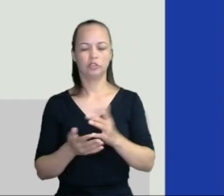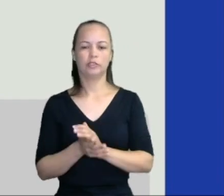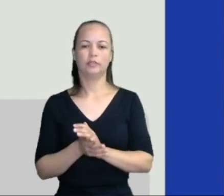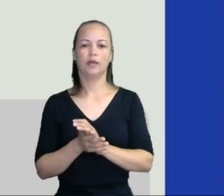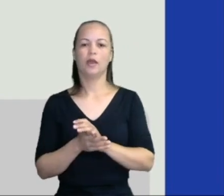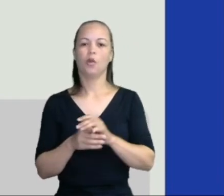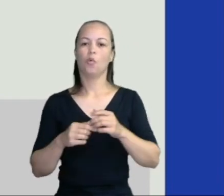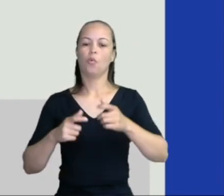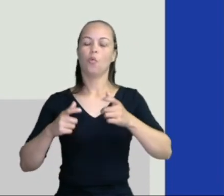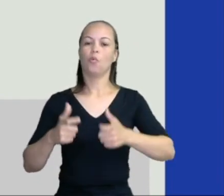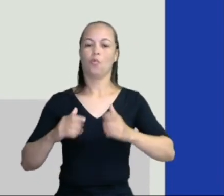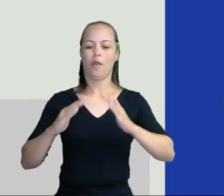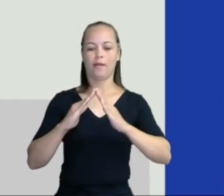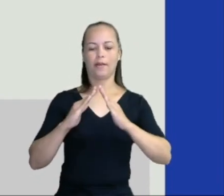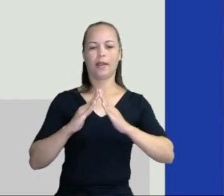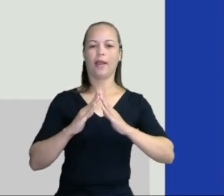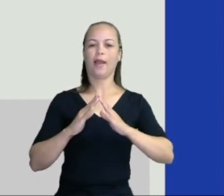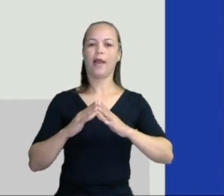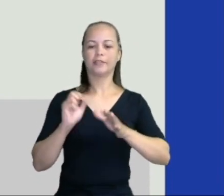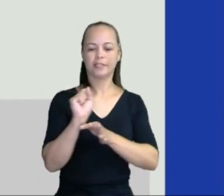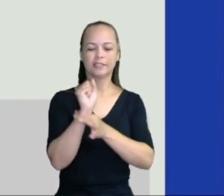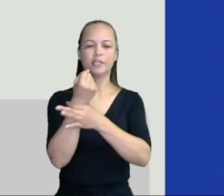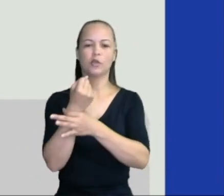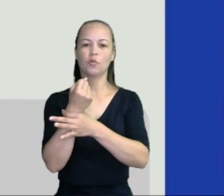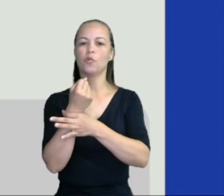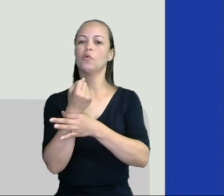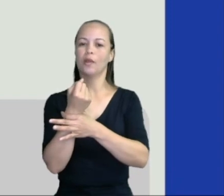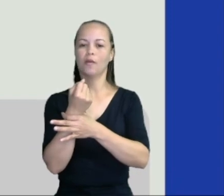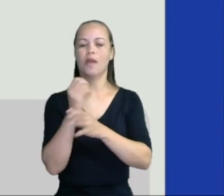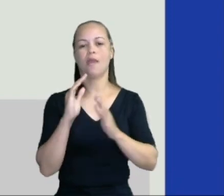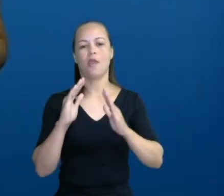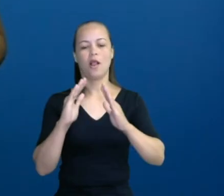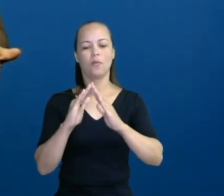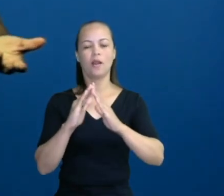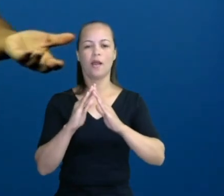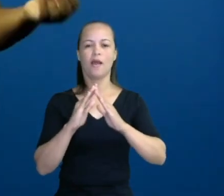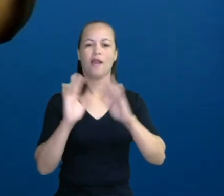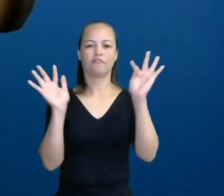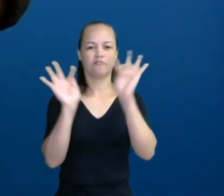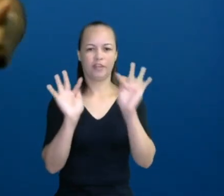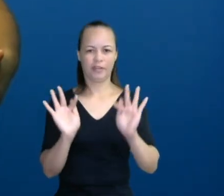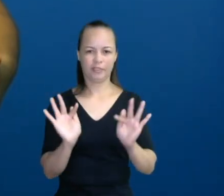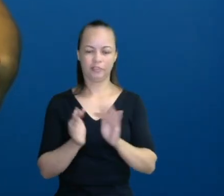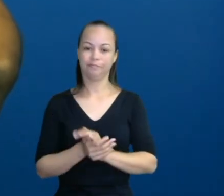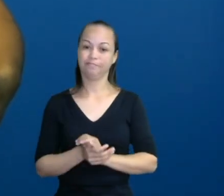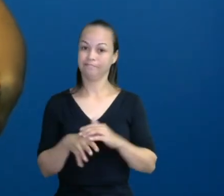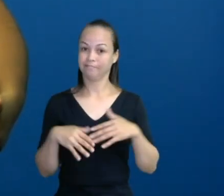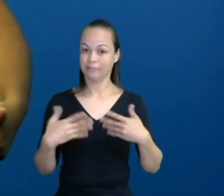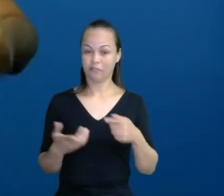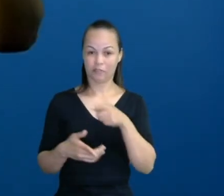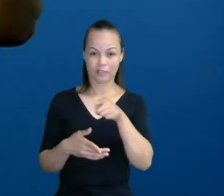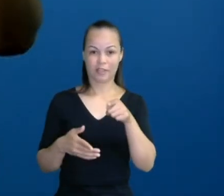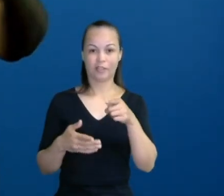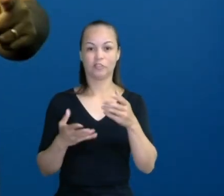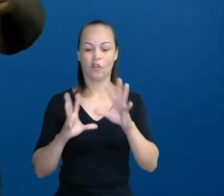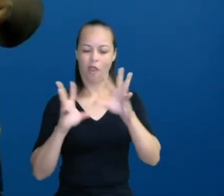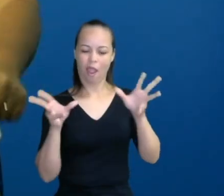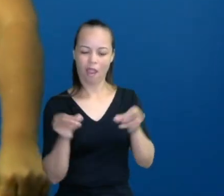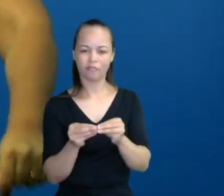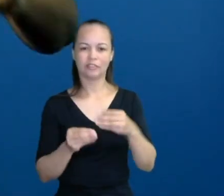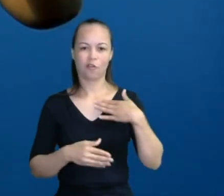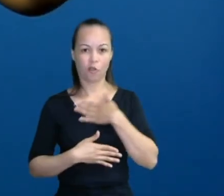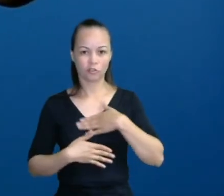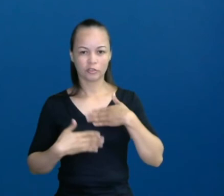lar seguro é um lar feliz. Isso mesmo, pessoal. E aí, gostaram da nossa revisão?